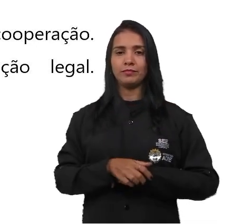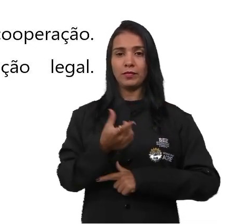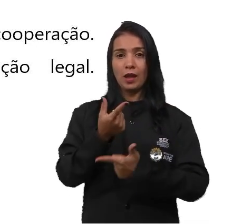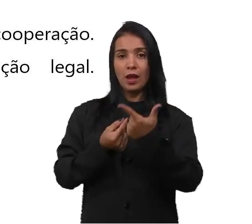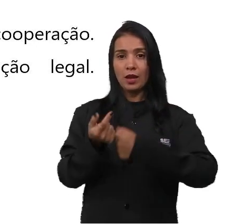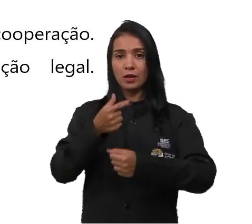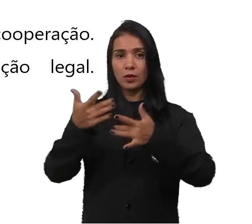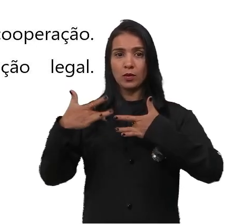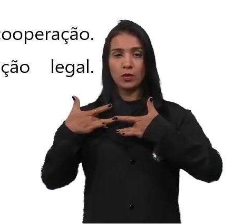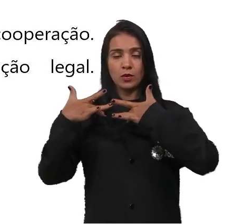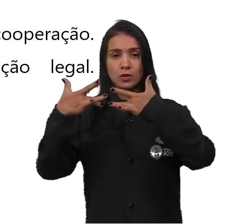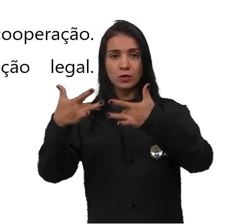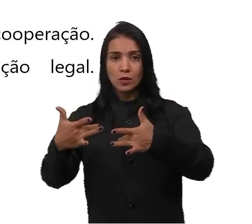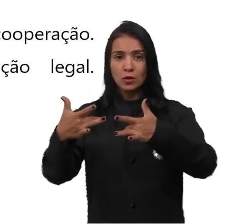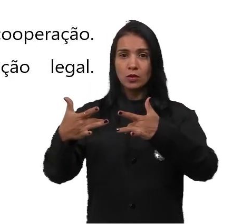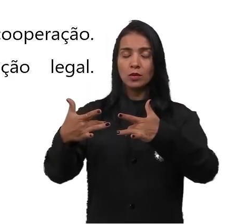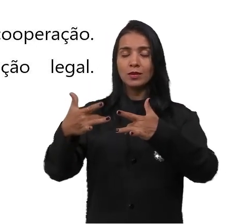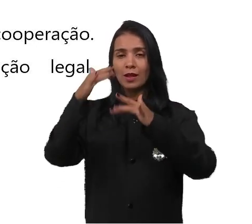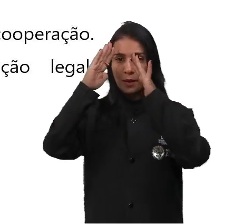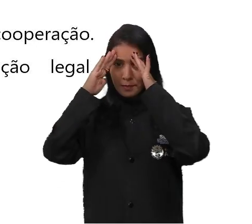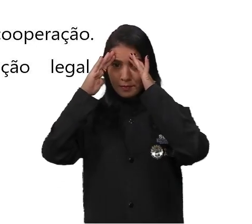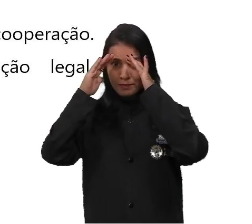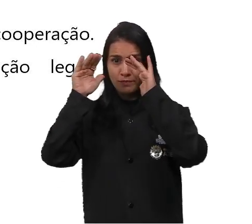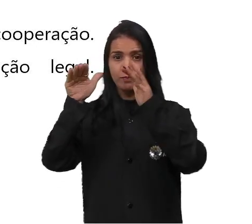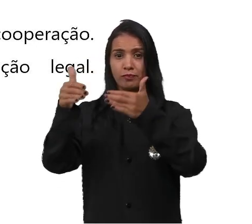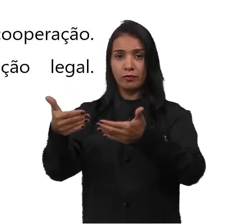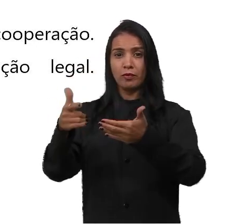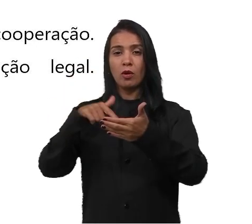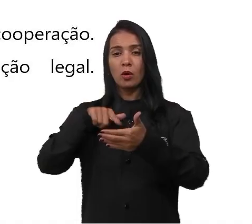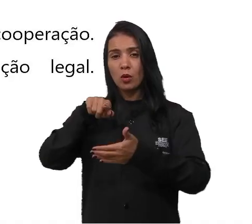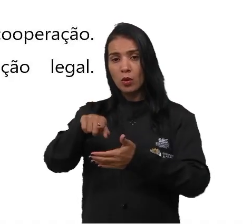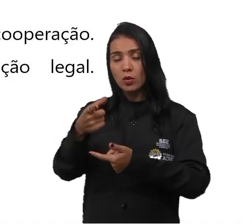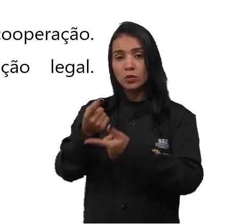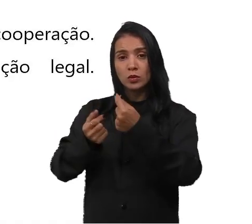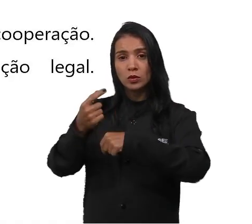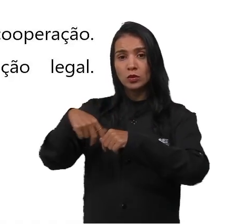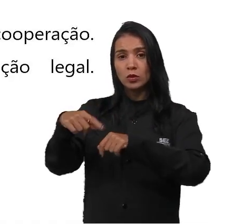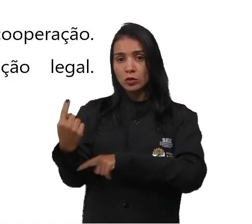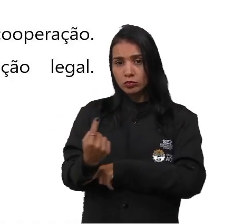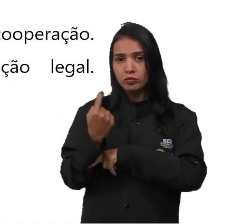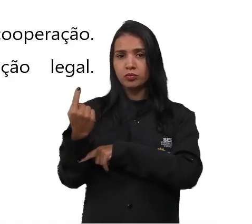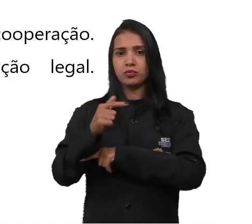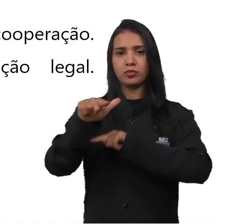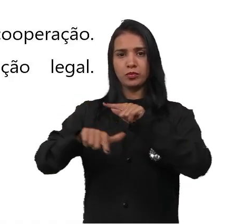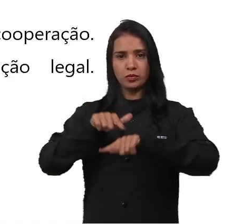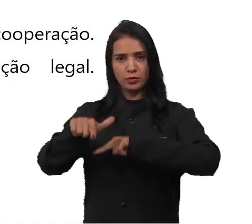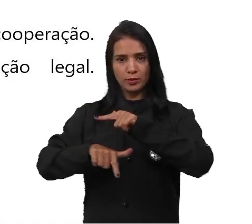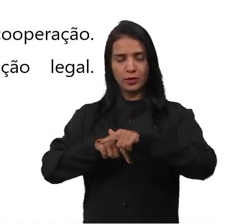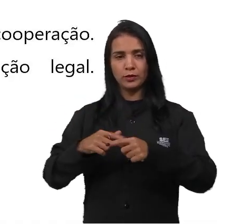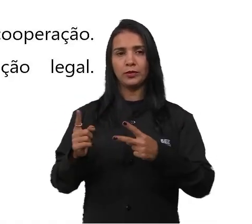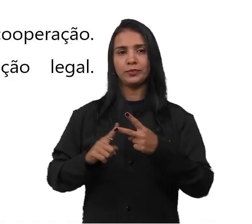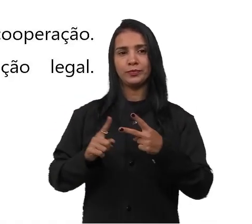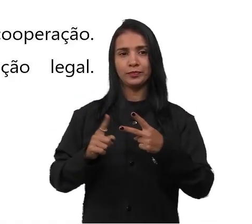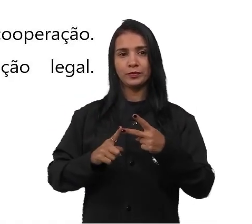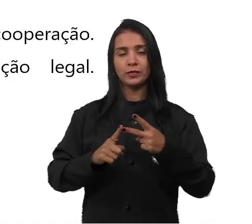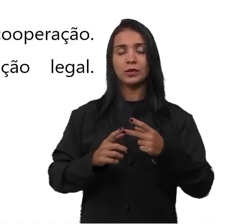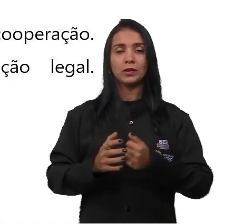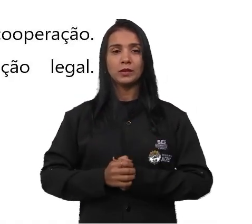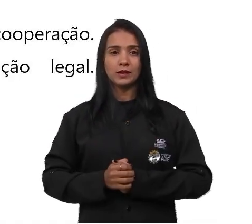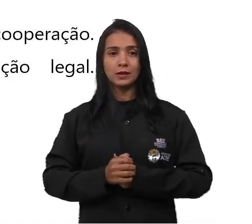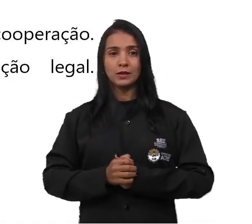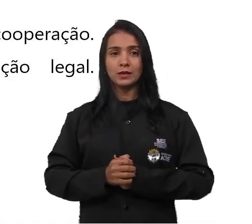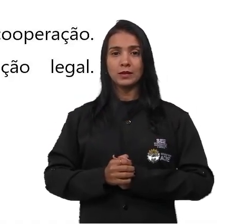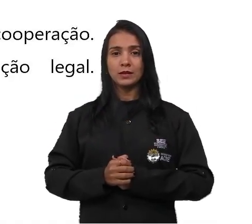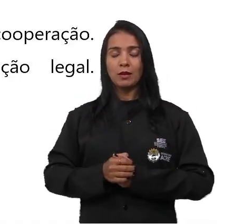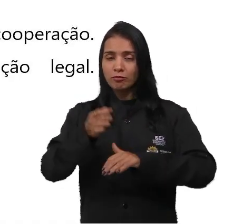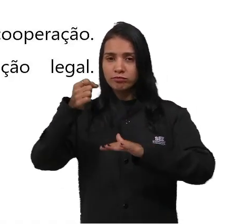economia solidária prioriza apenas o lucro individual do trabalhador. B. Inclui